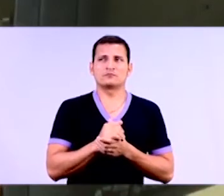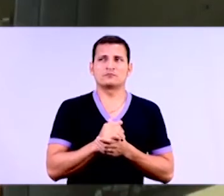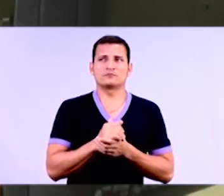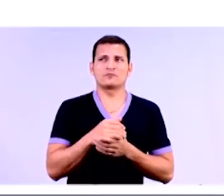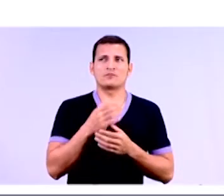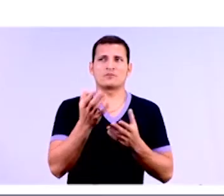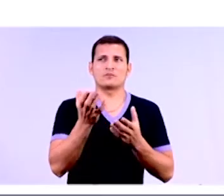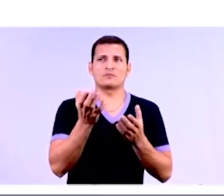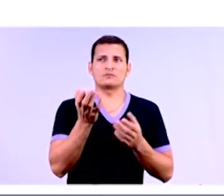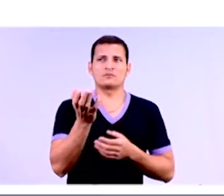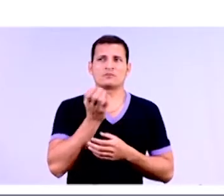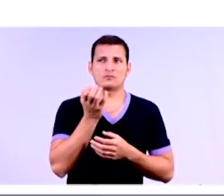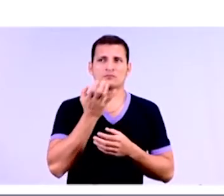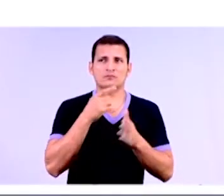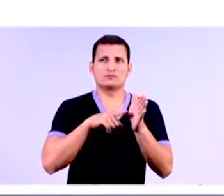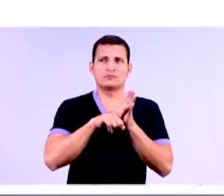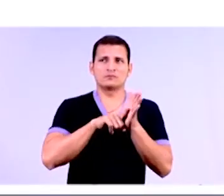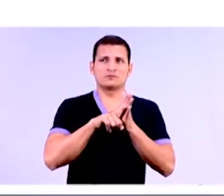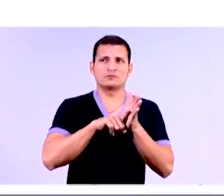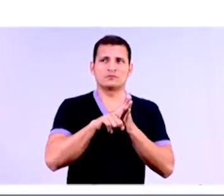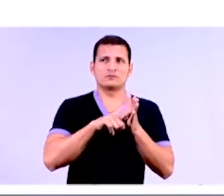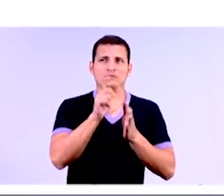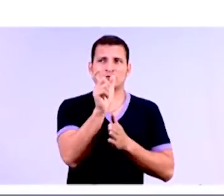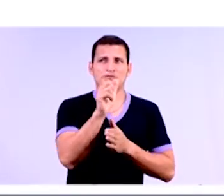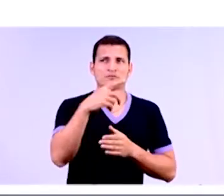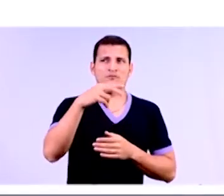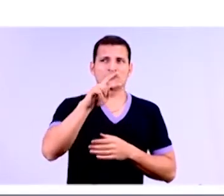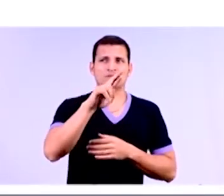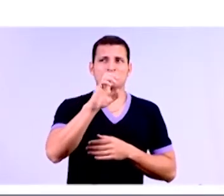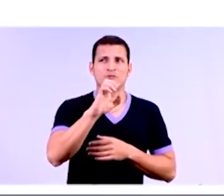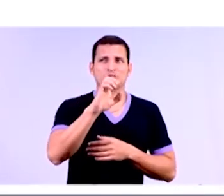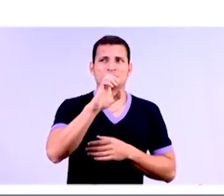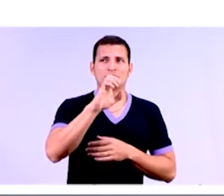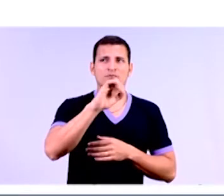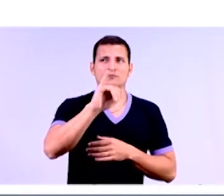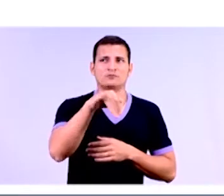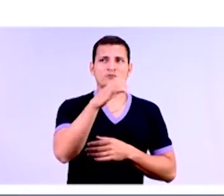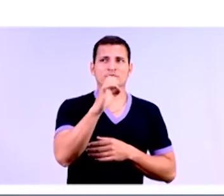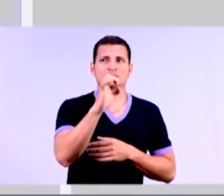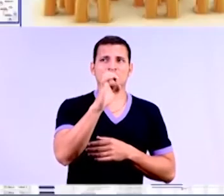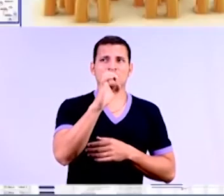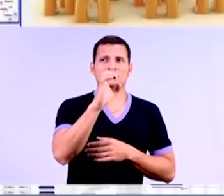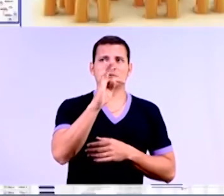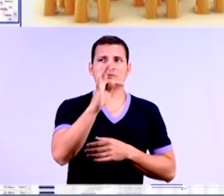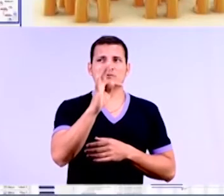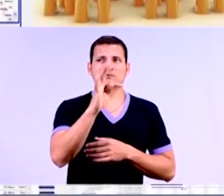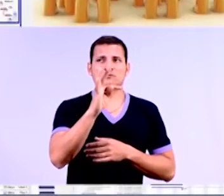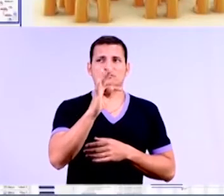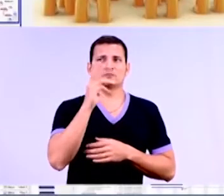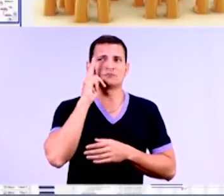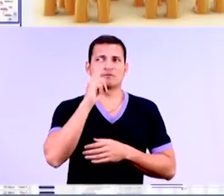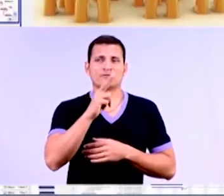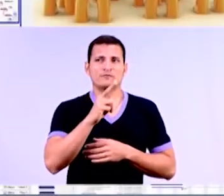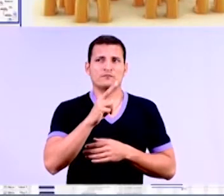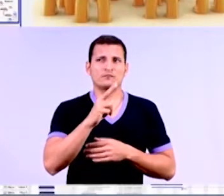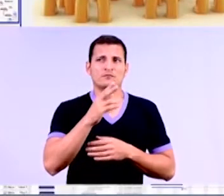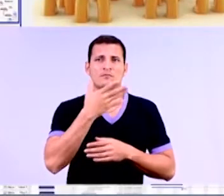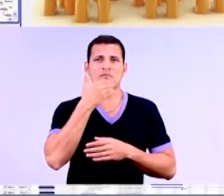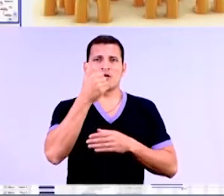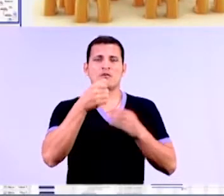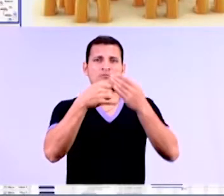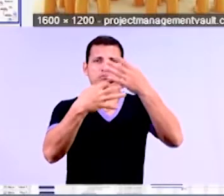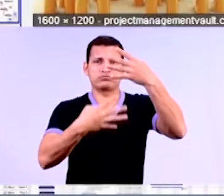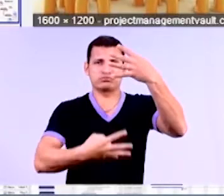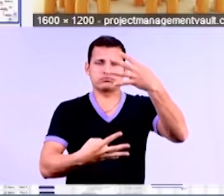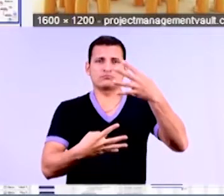quero pesquisar não com a palavra projeto. Se eu colocar project, você vê que o resultado é bem mais rico do